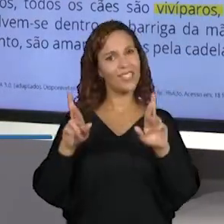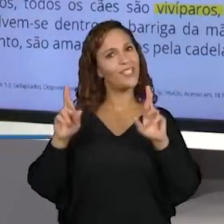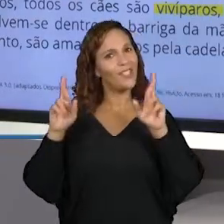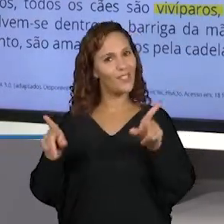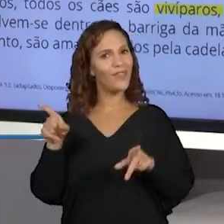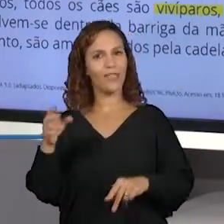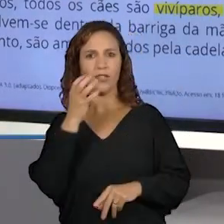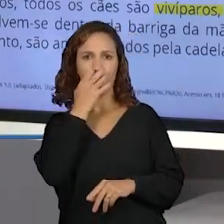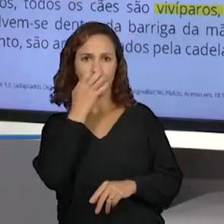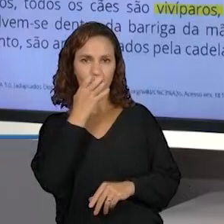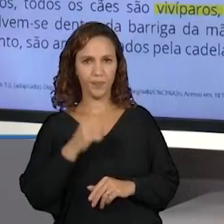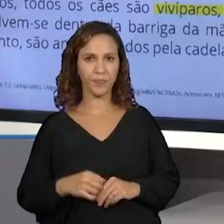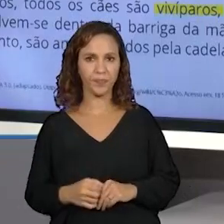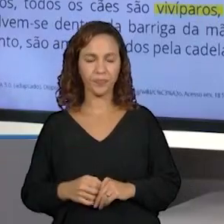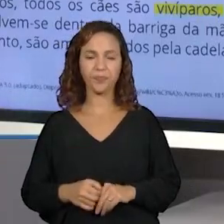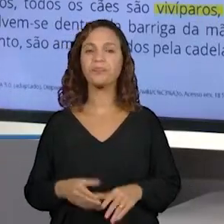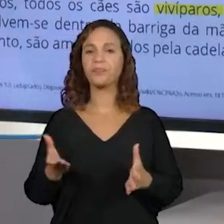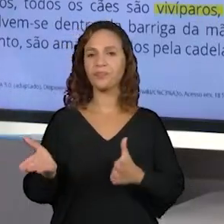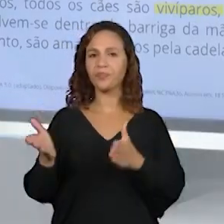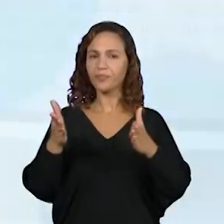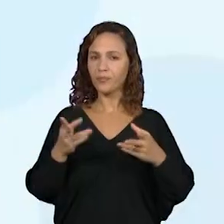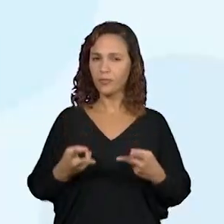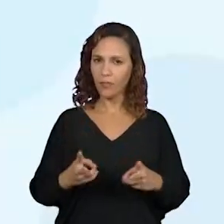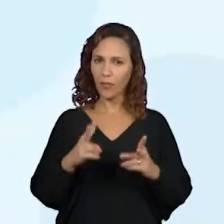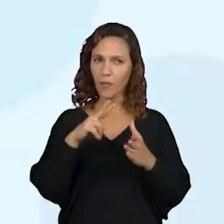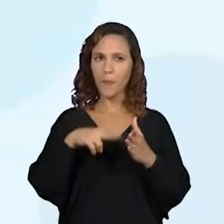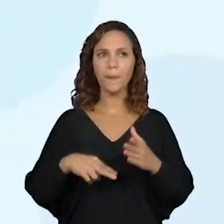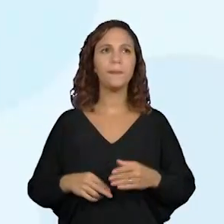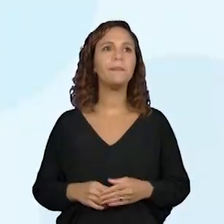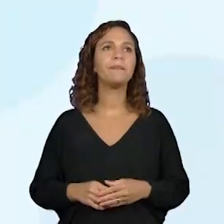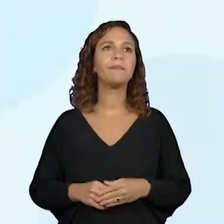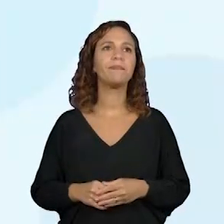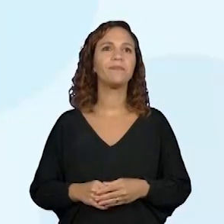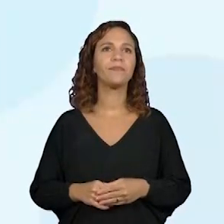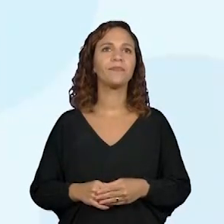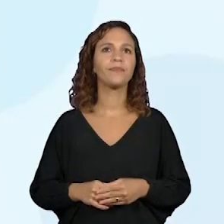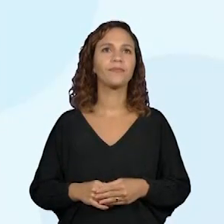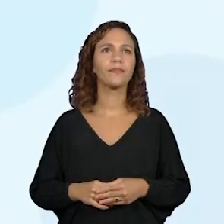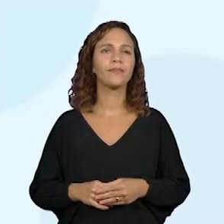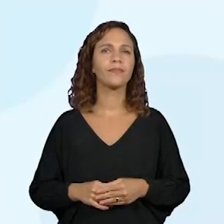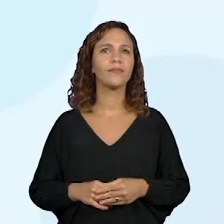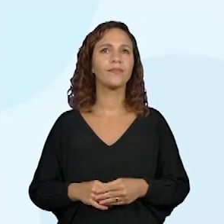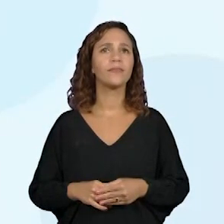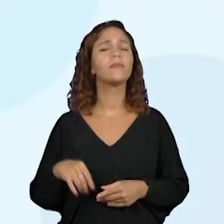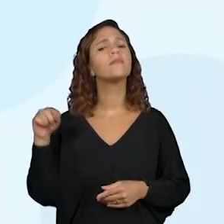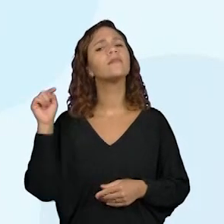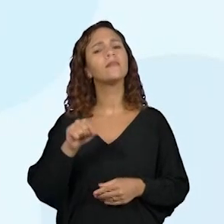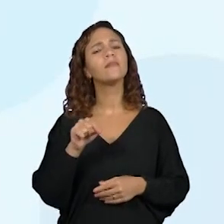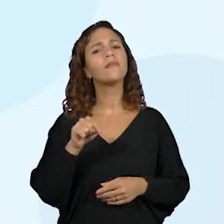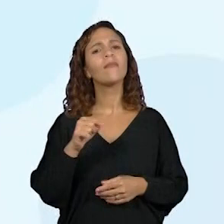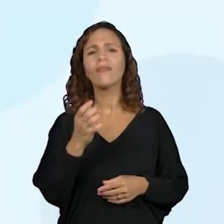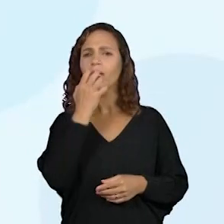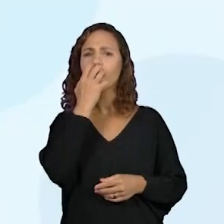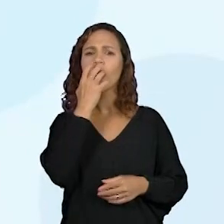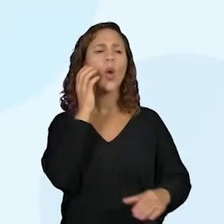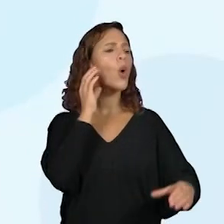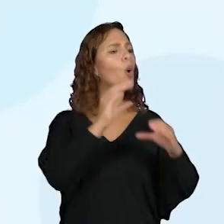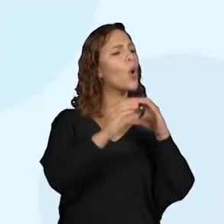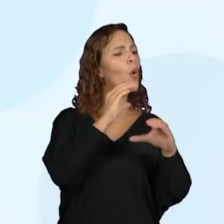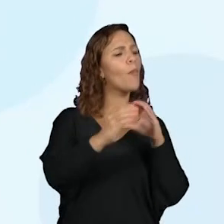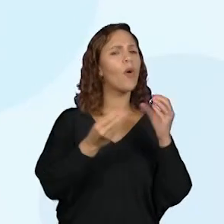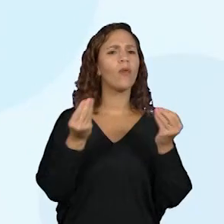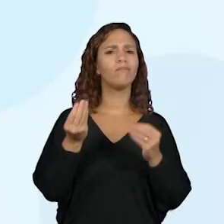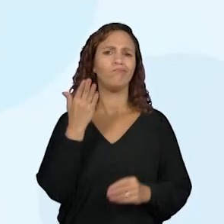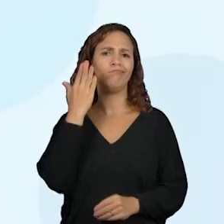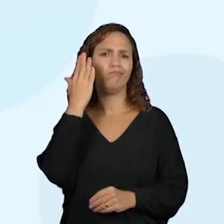interessantes né vamos continuar a leitura olha lá é a forma de comunicação mais